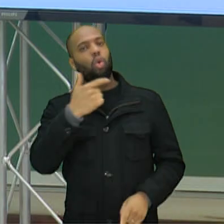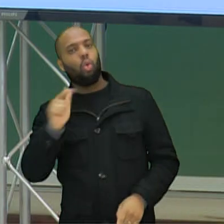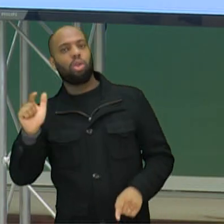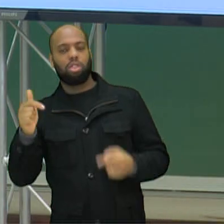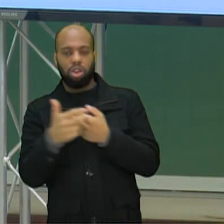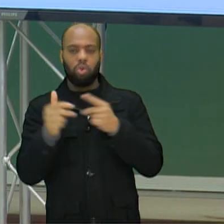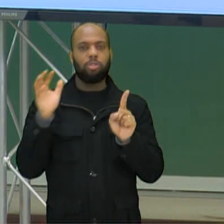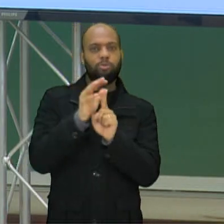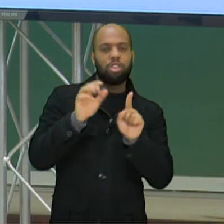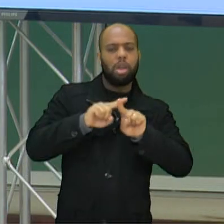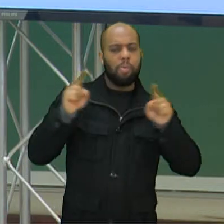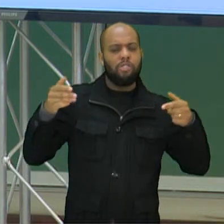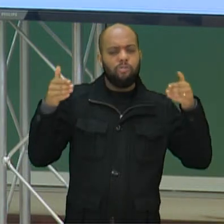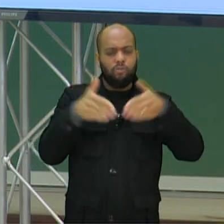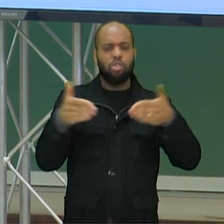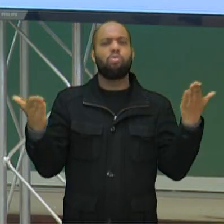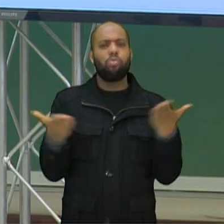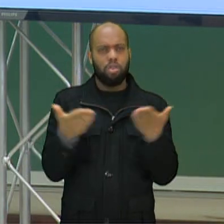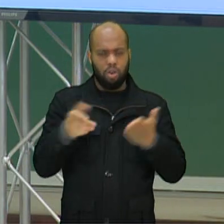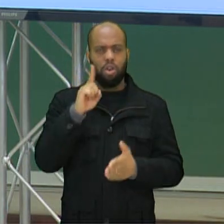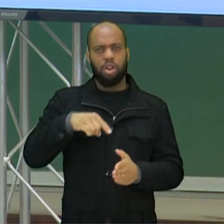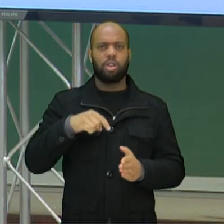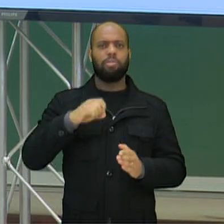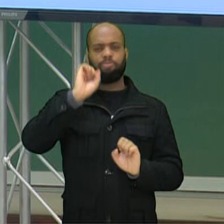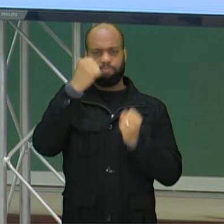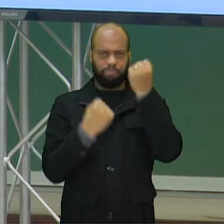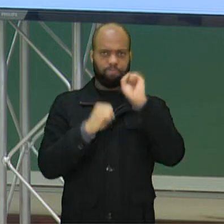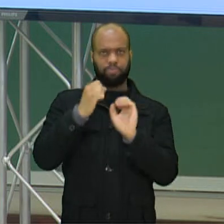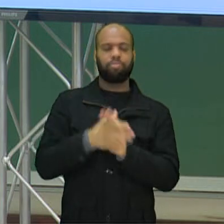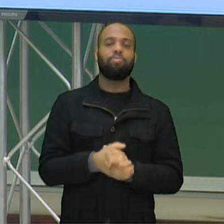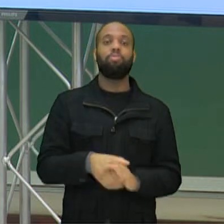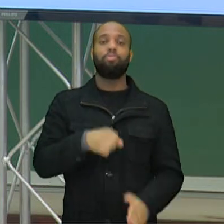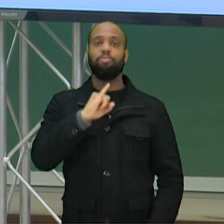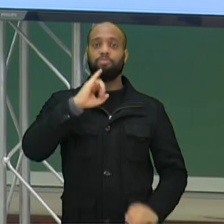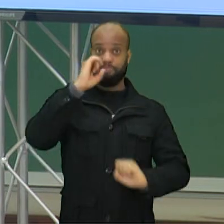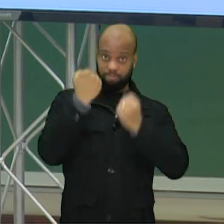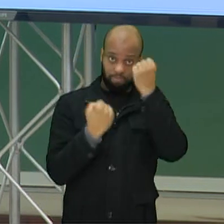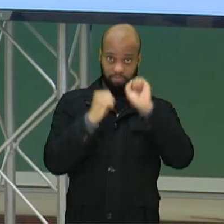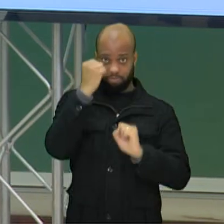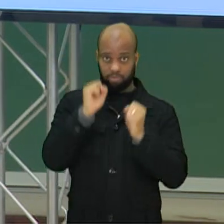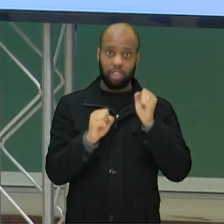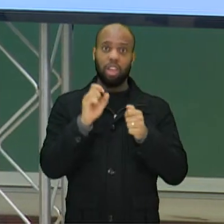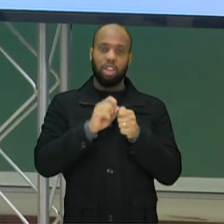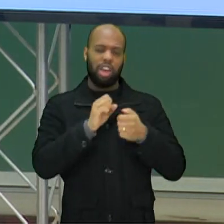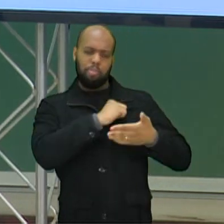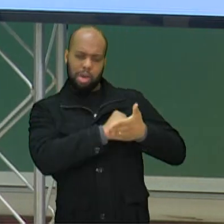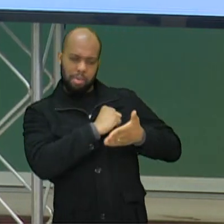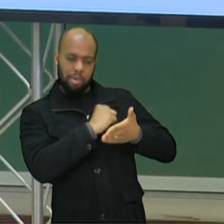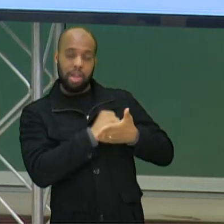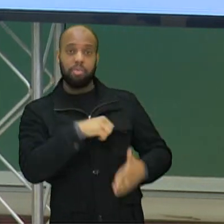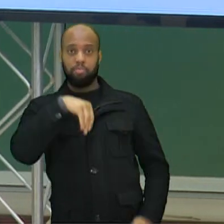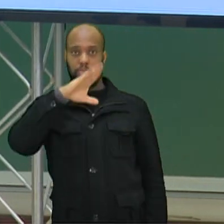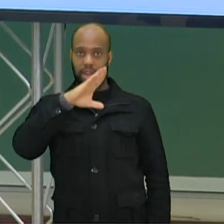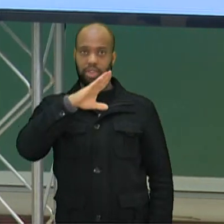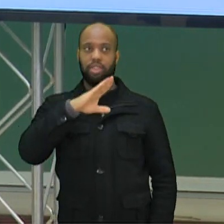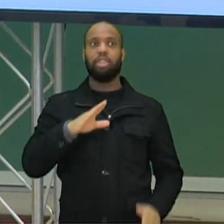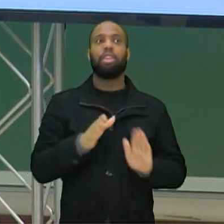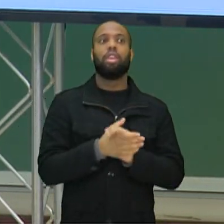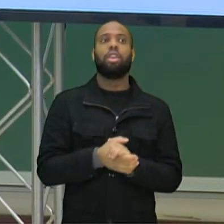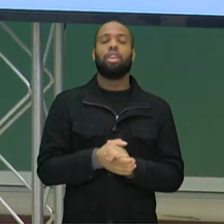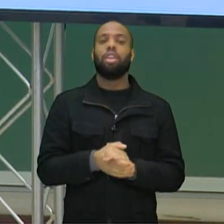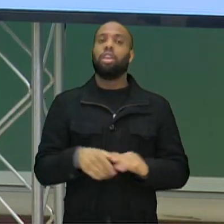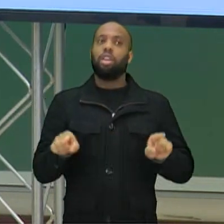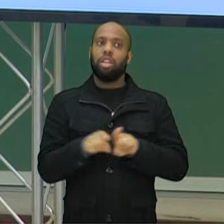nosso foco é o exercício físico. Então, prática de exercício físico, como eu disse, ela aumenta a frequência cardíaca. Problemas de saúde,